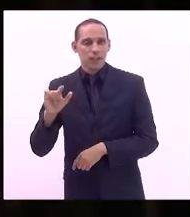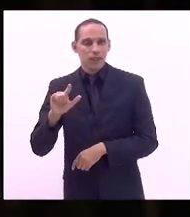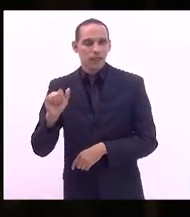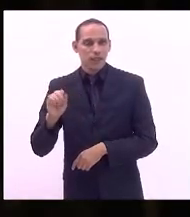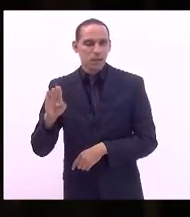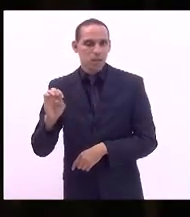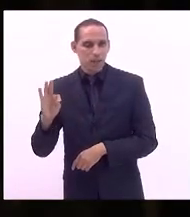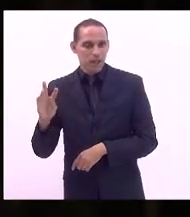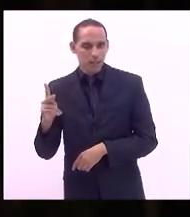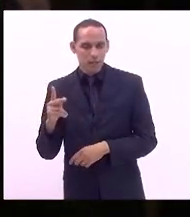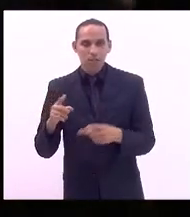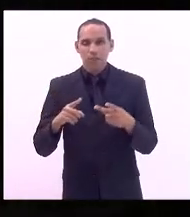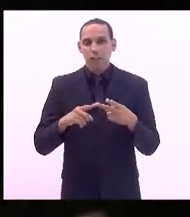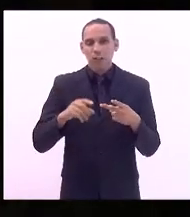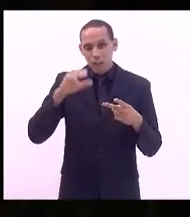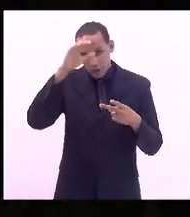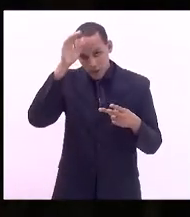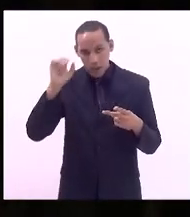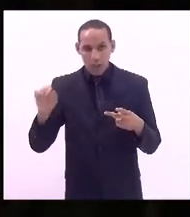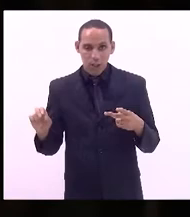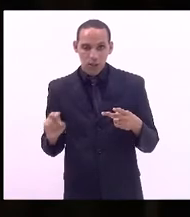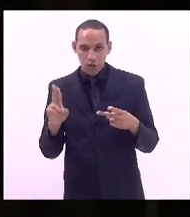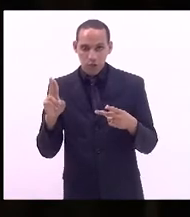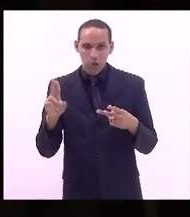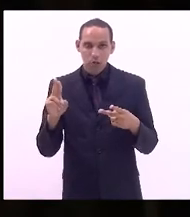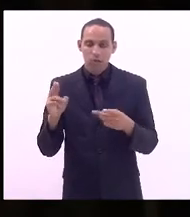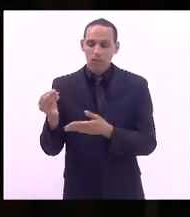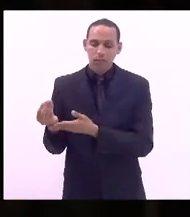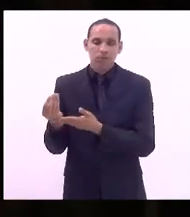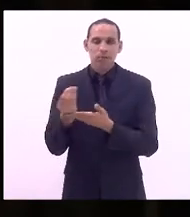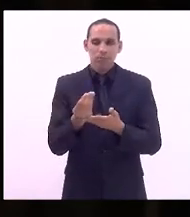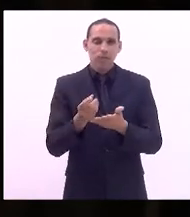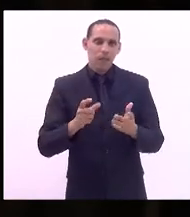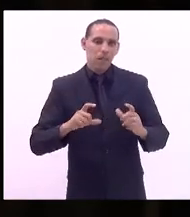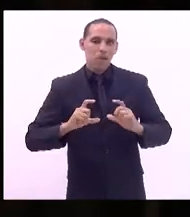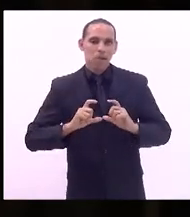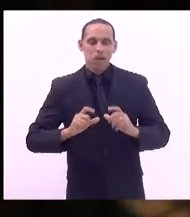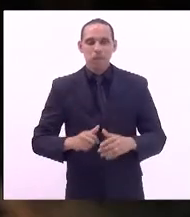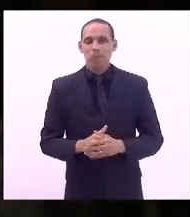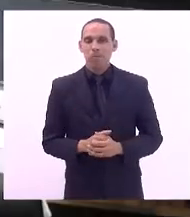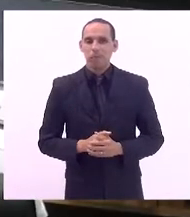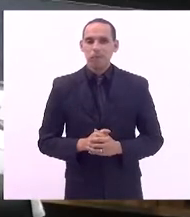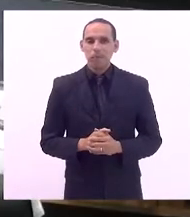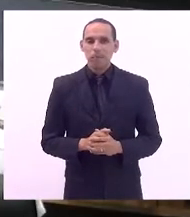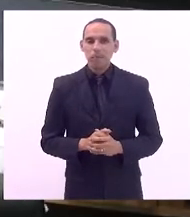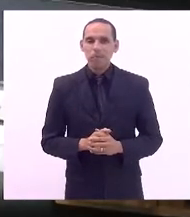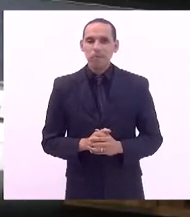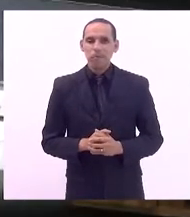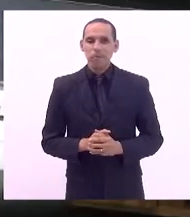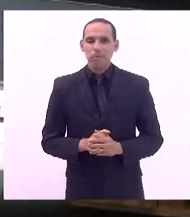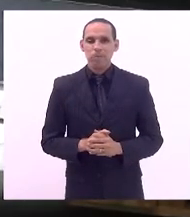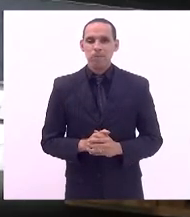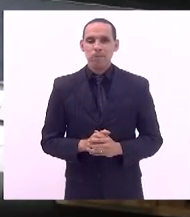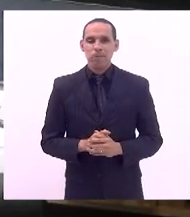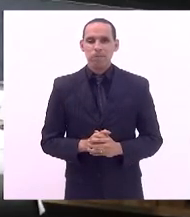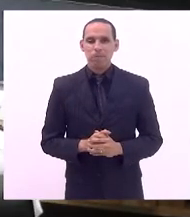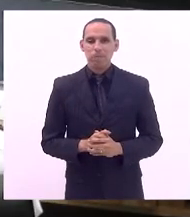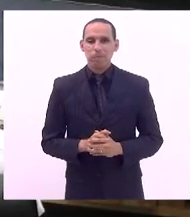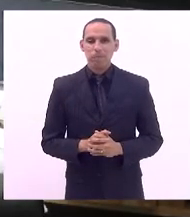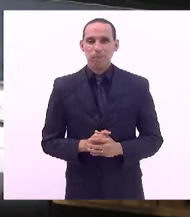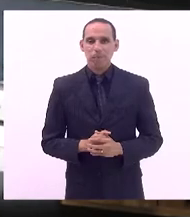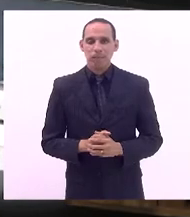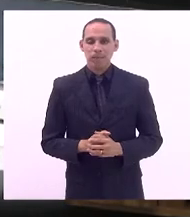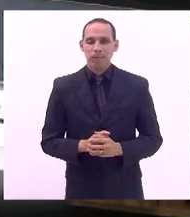presidente da ocb para fazer a entrega E aí